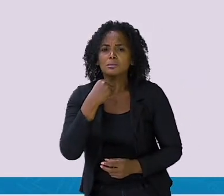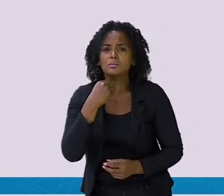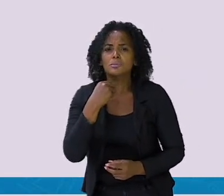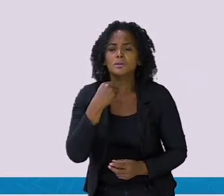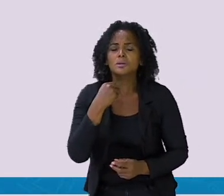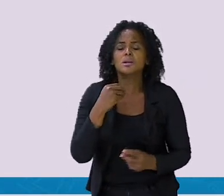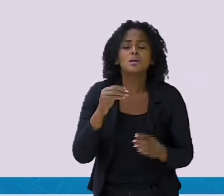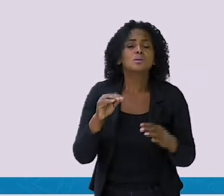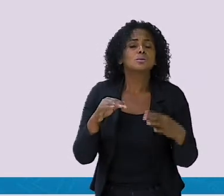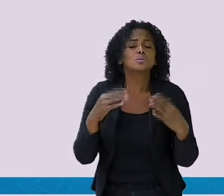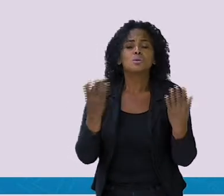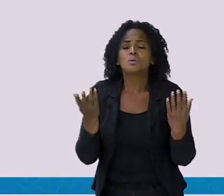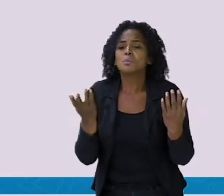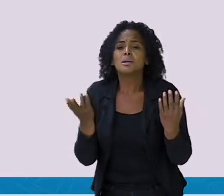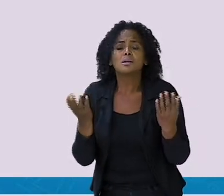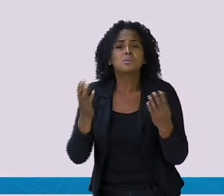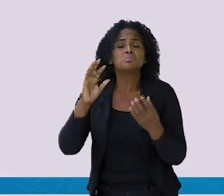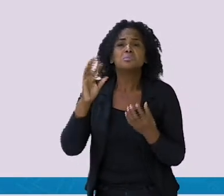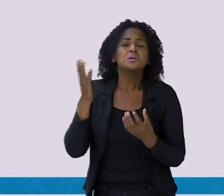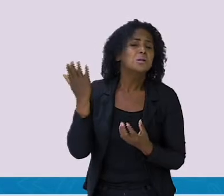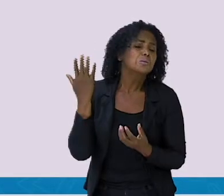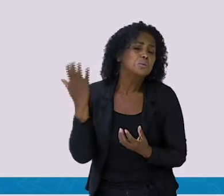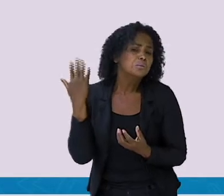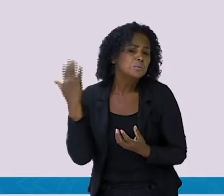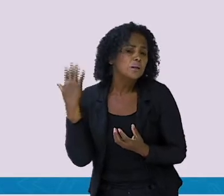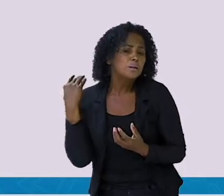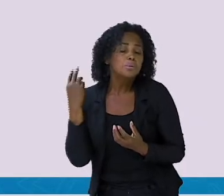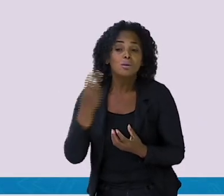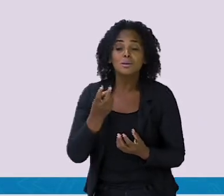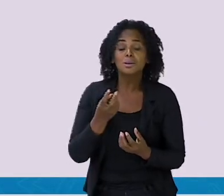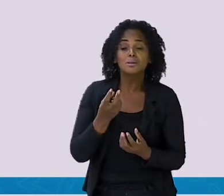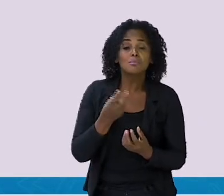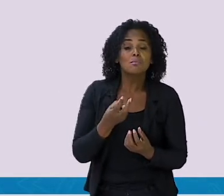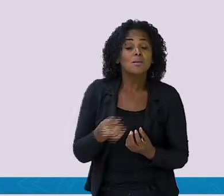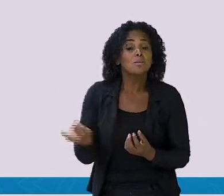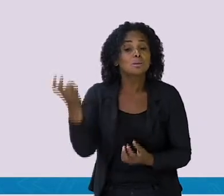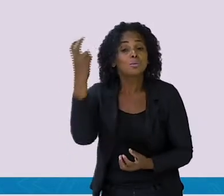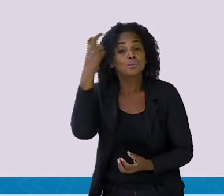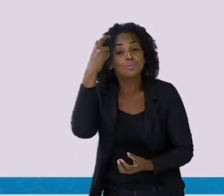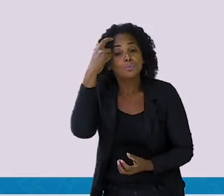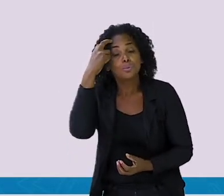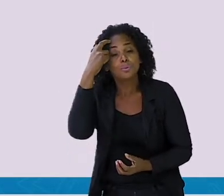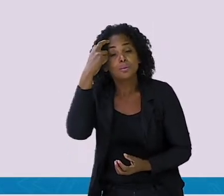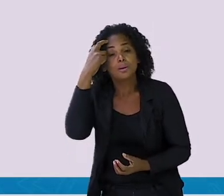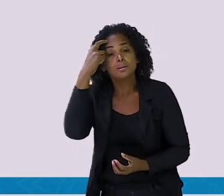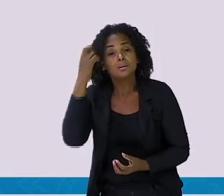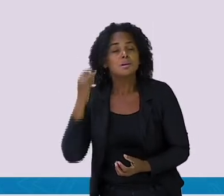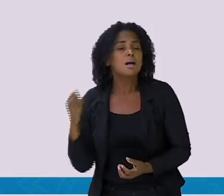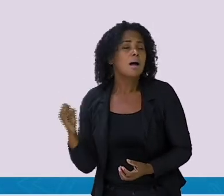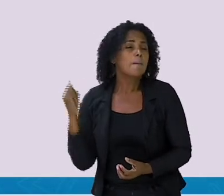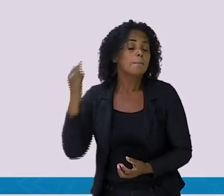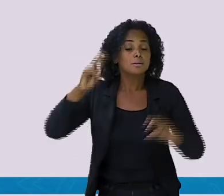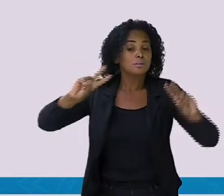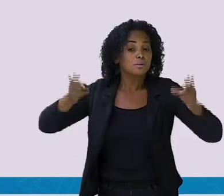estranhas pessoas cheias de roupas. Uma irresistível